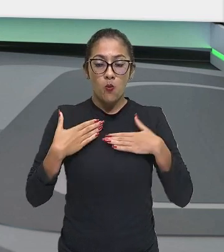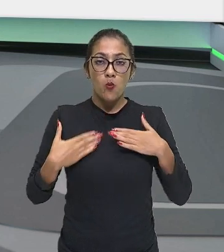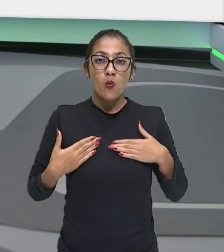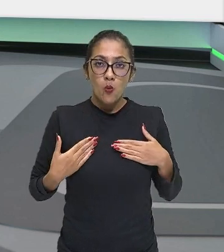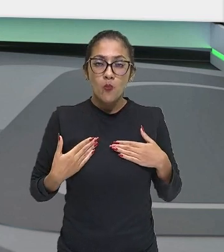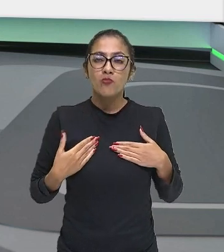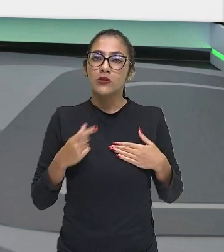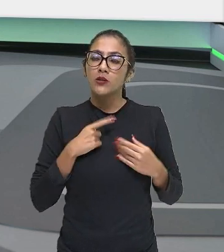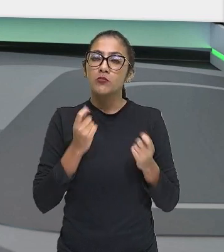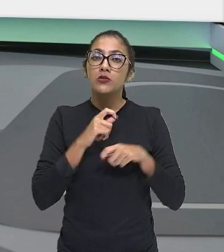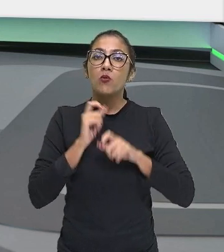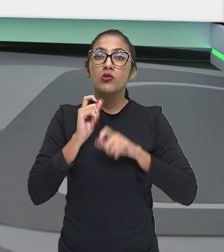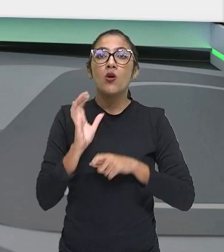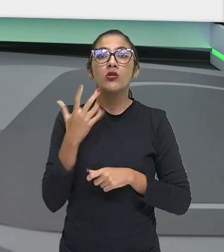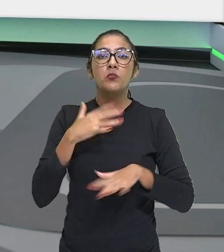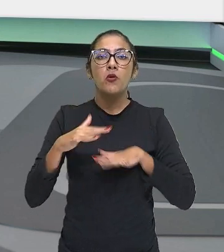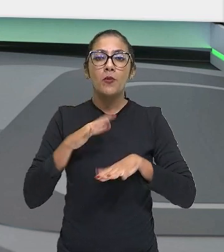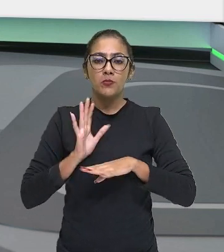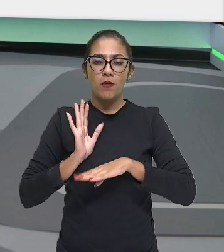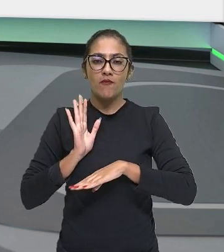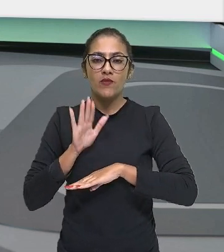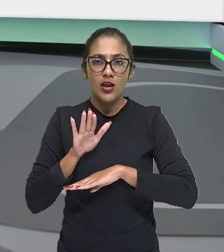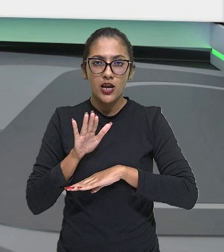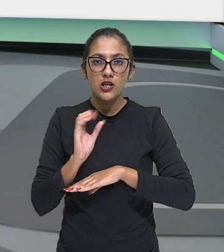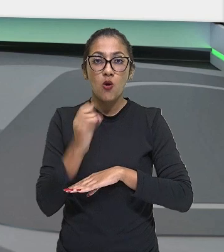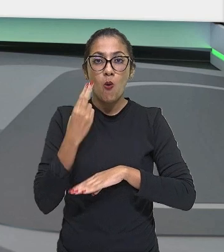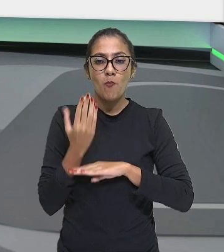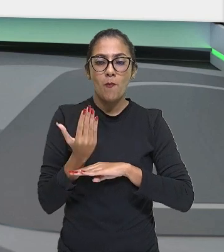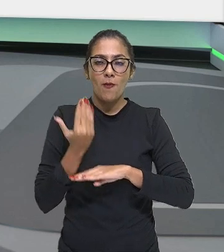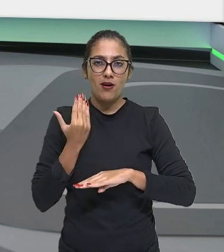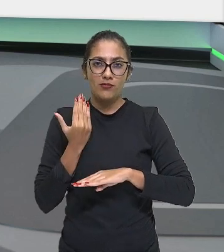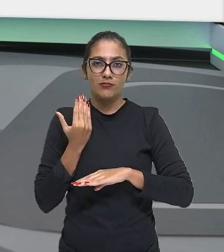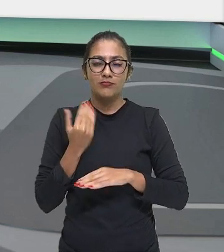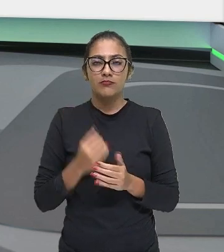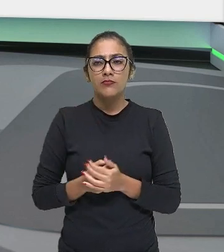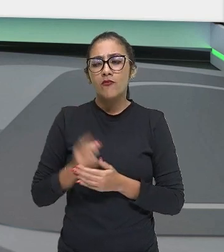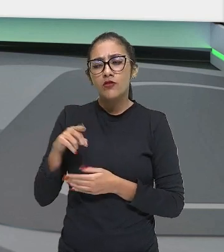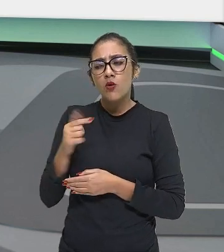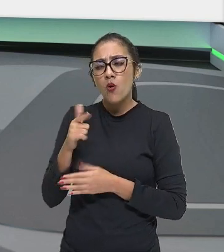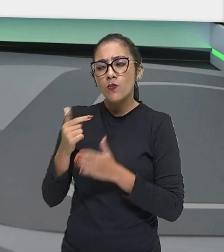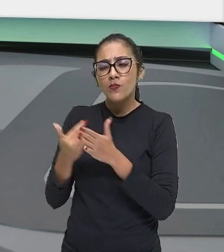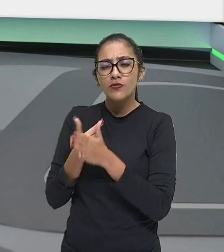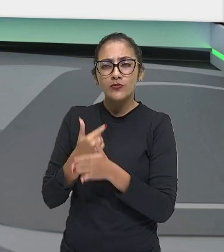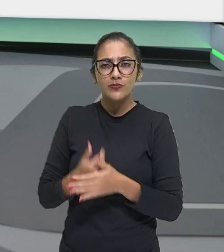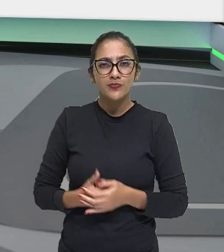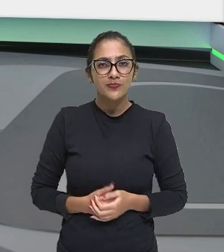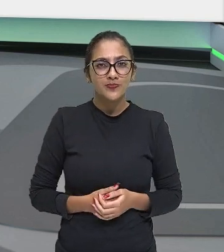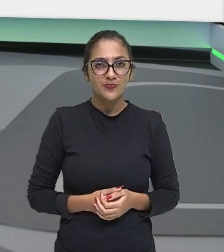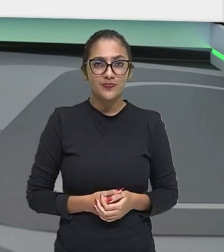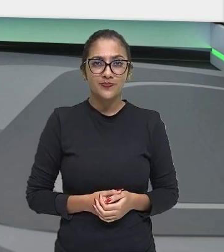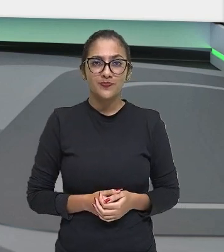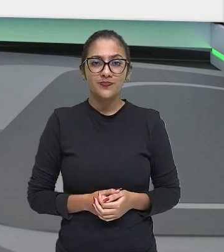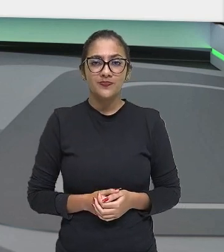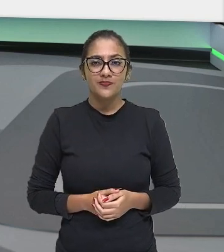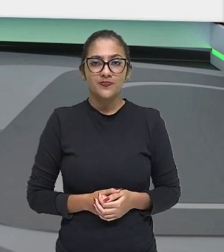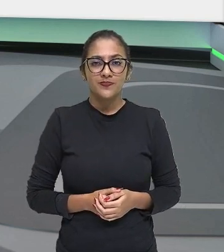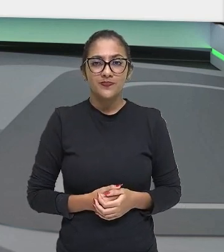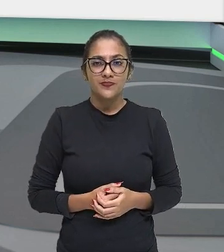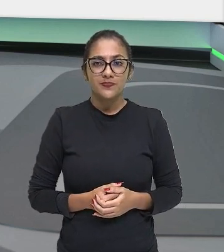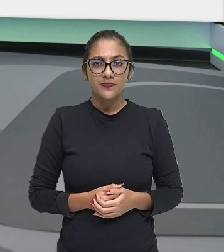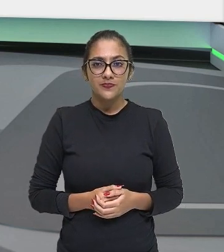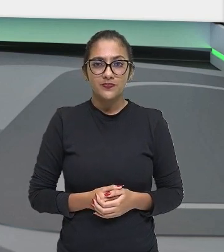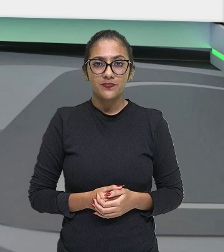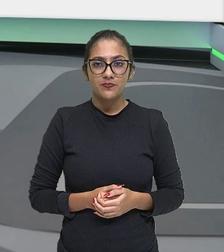para trás. Você tem outro questionamento, Cecília? Por